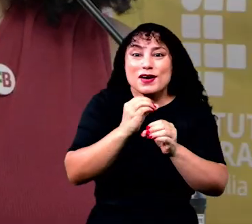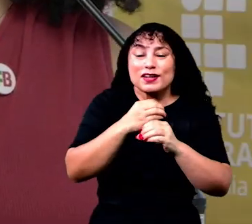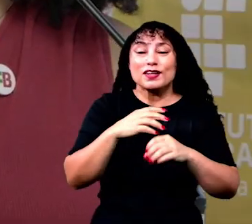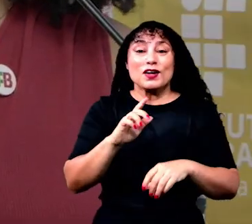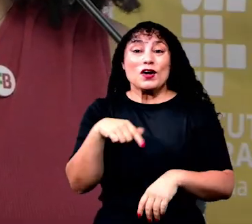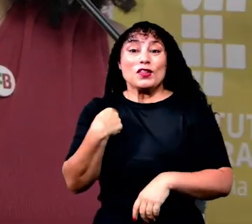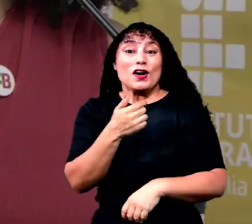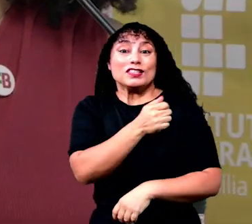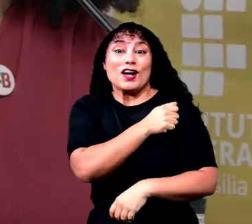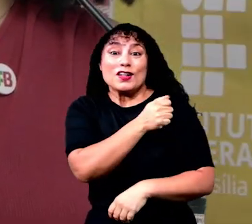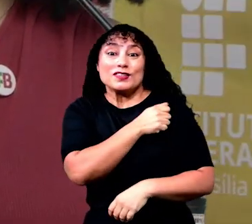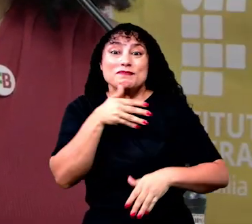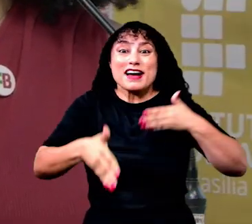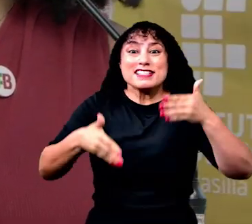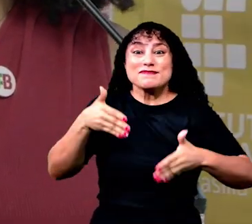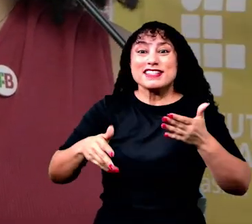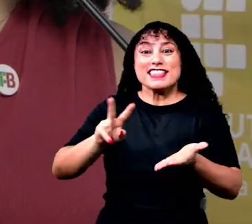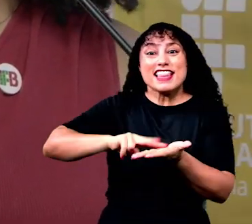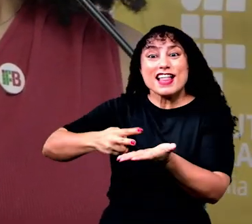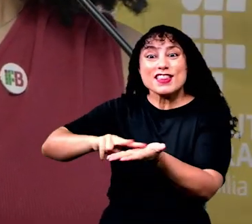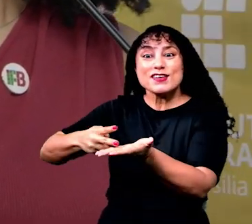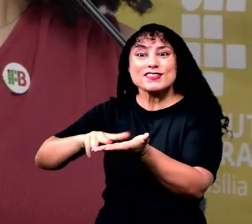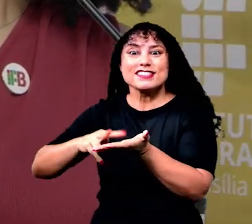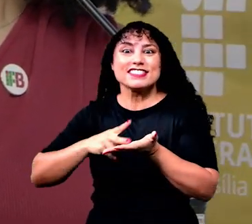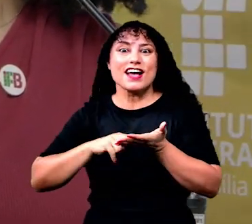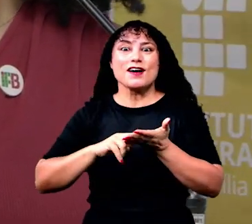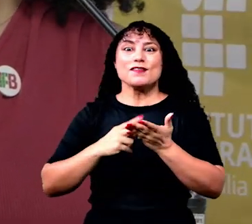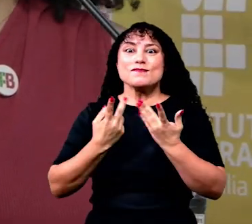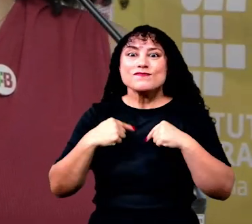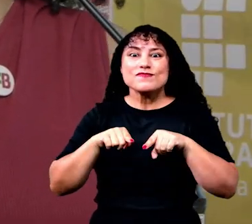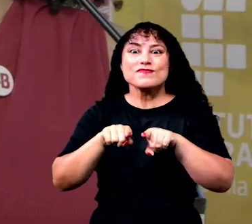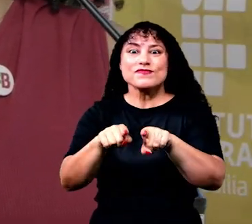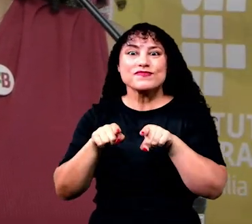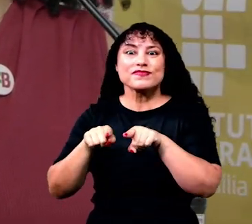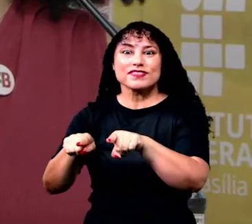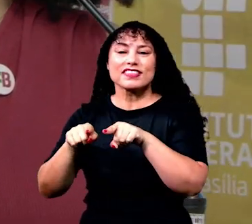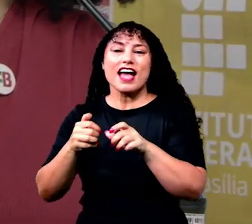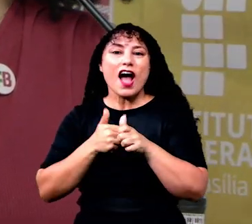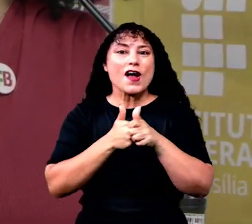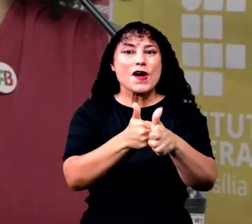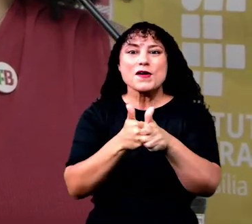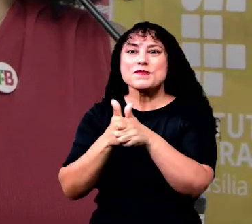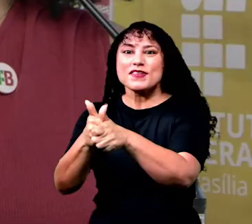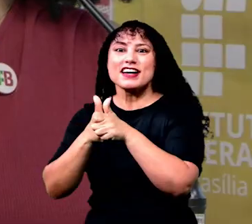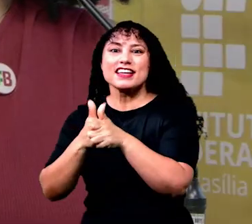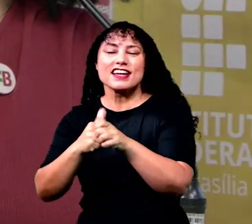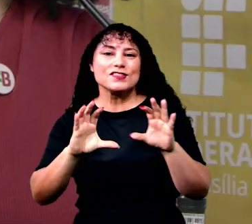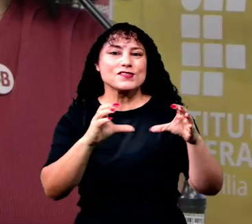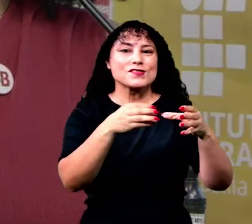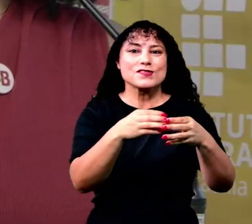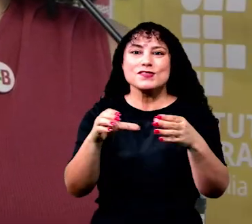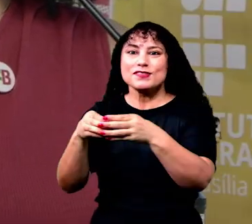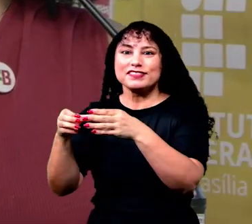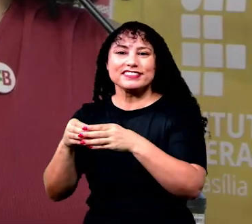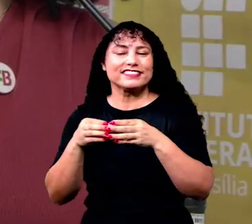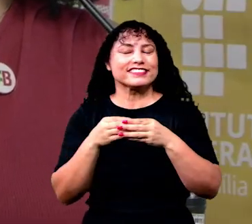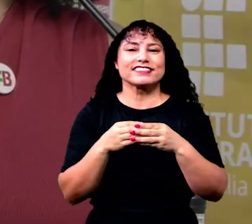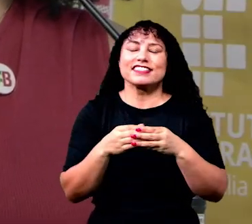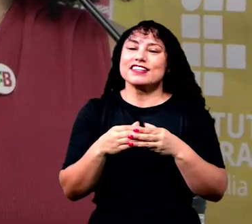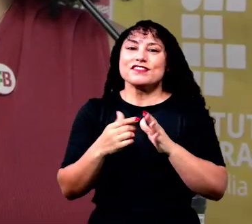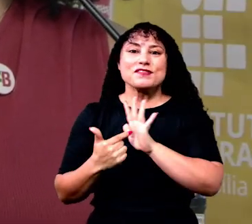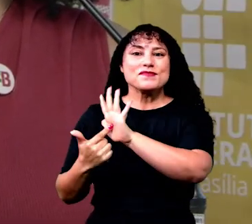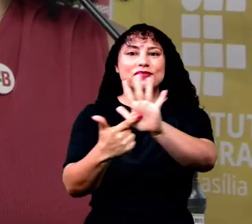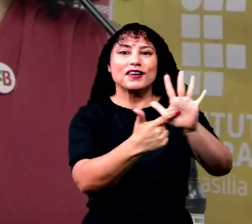estudantes participando, fazendo as traduções consecutivas, acompanhando as delegações, foi